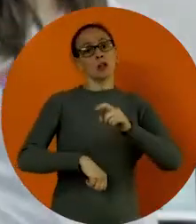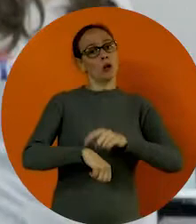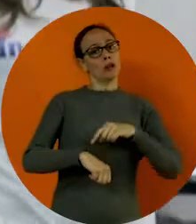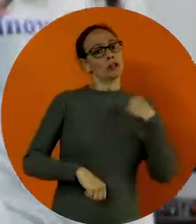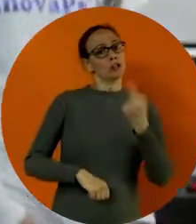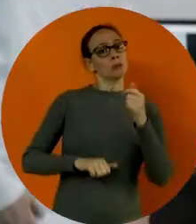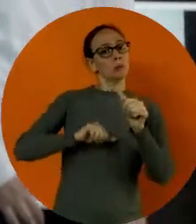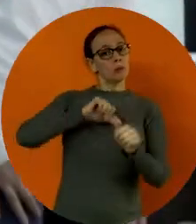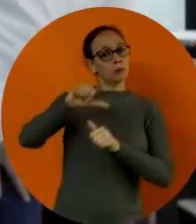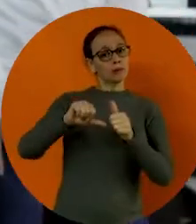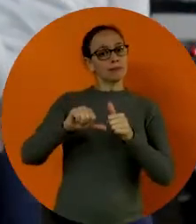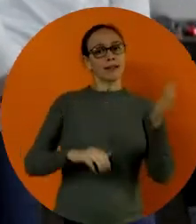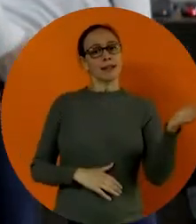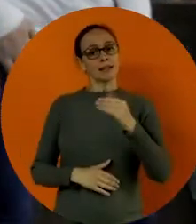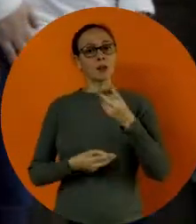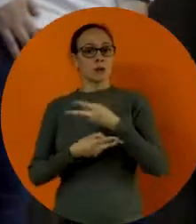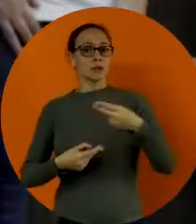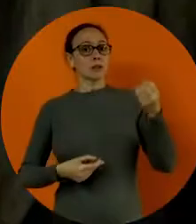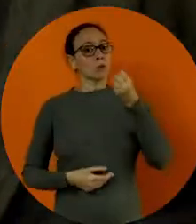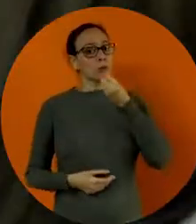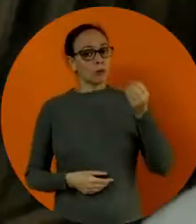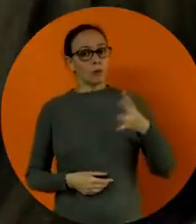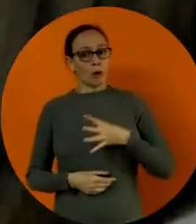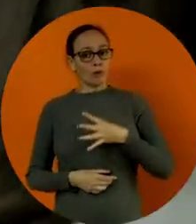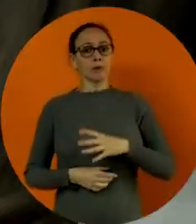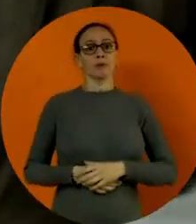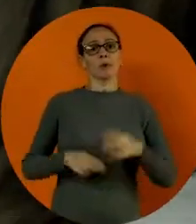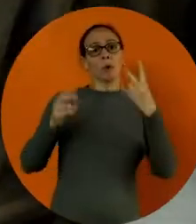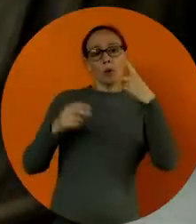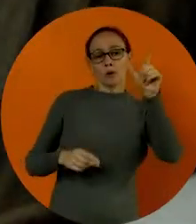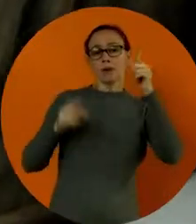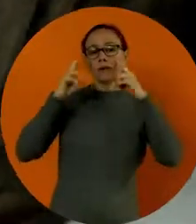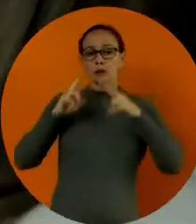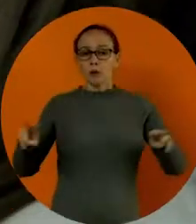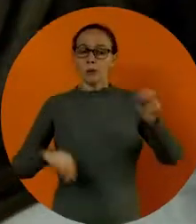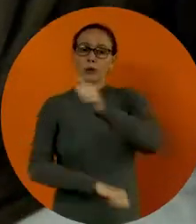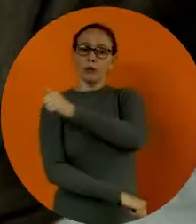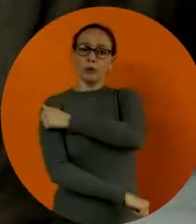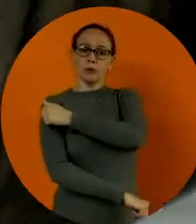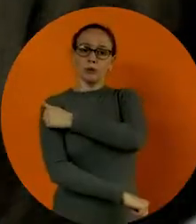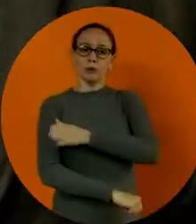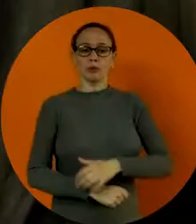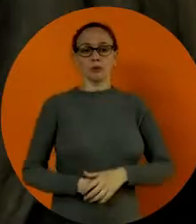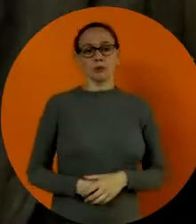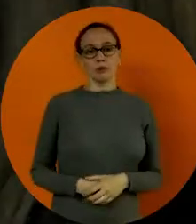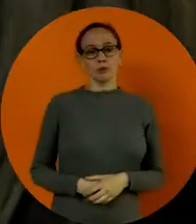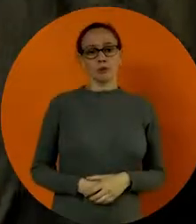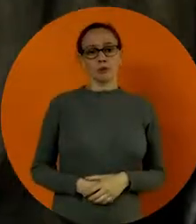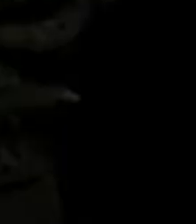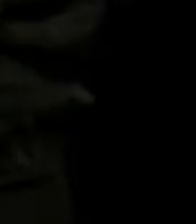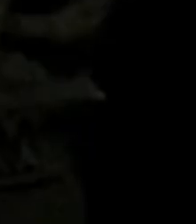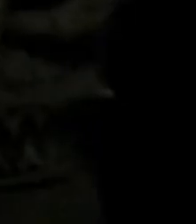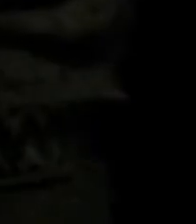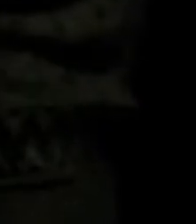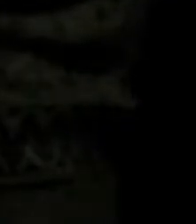que na hora de a gente mudar, de trazer umas coisas novas e proporcionar outras visões para os alunos também,